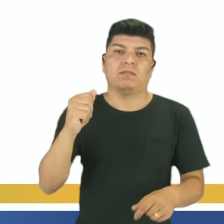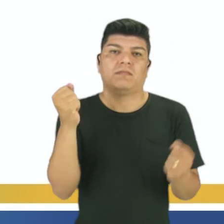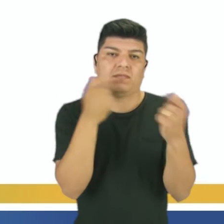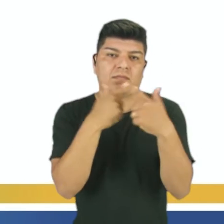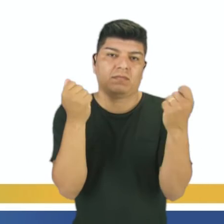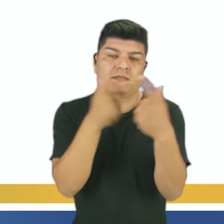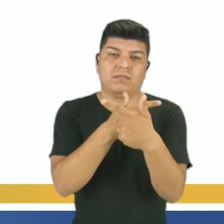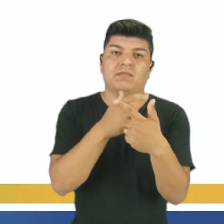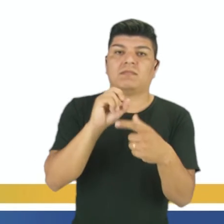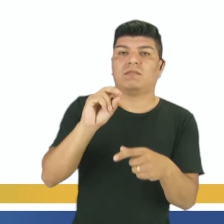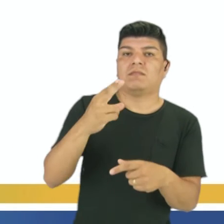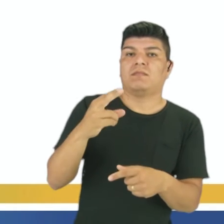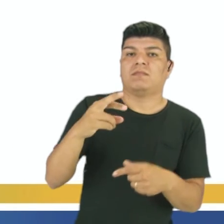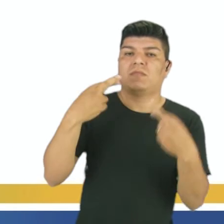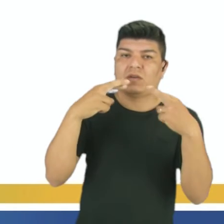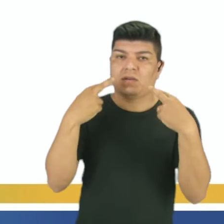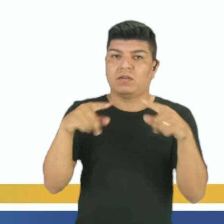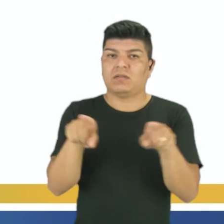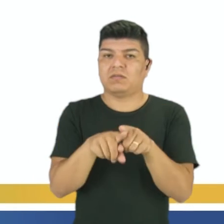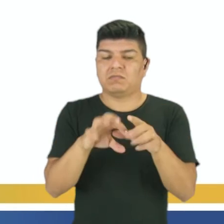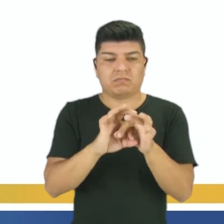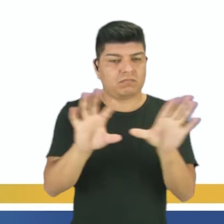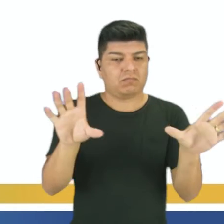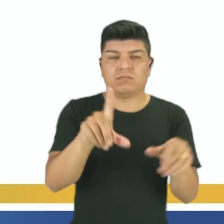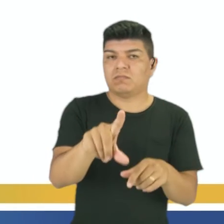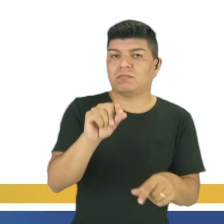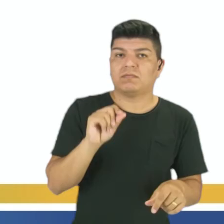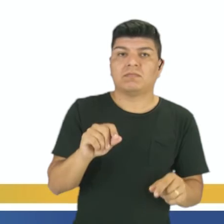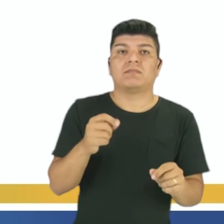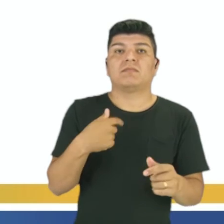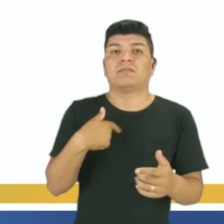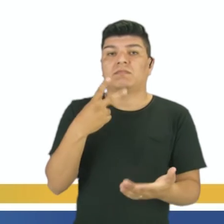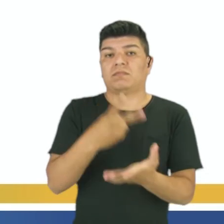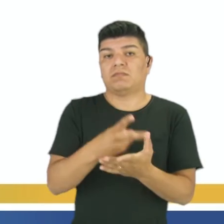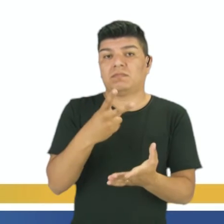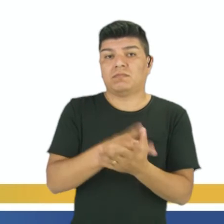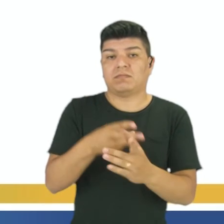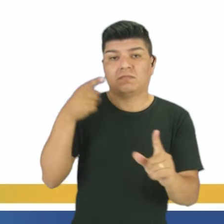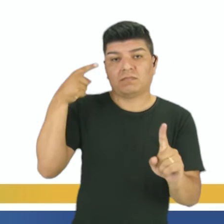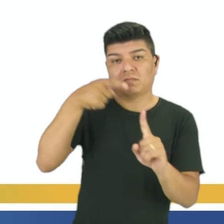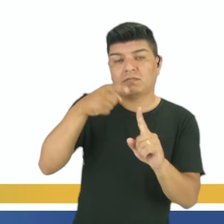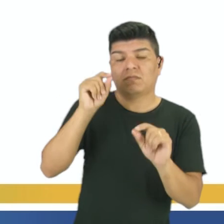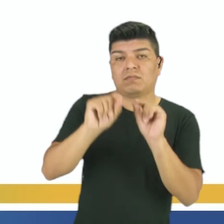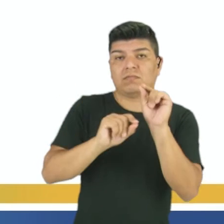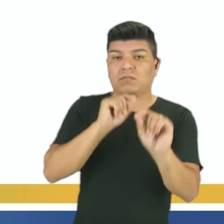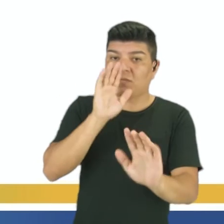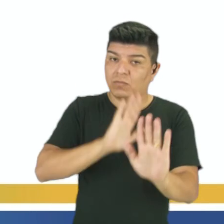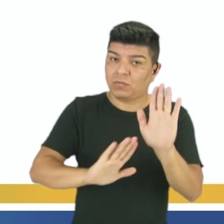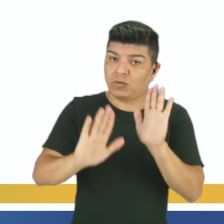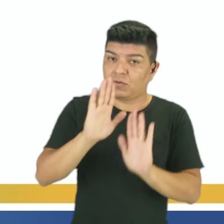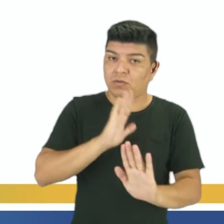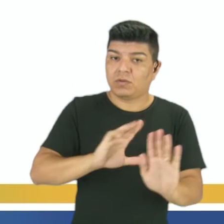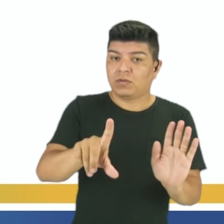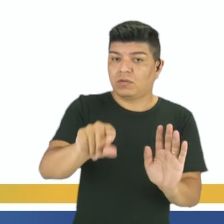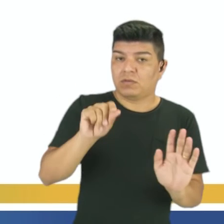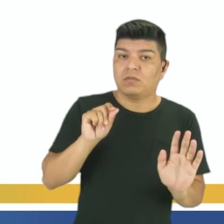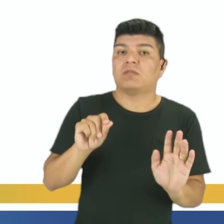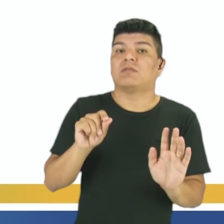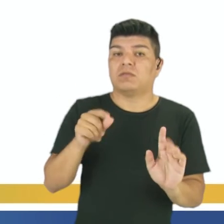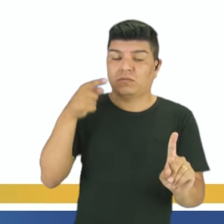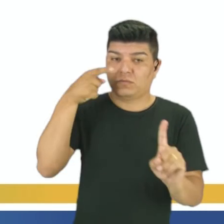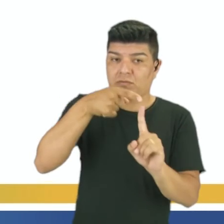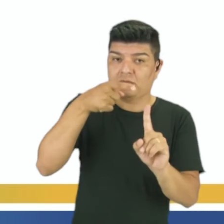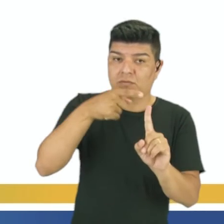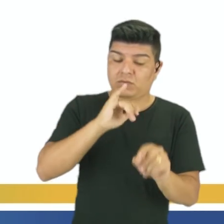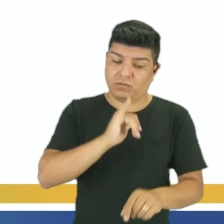irônica, humorística ou crítica, fica a seu critério. Predominância do foco narrativo, cuidado com a escolha do seu foco